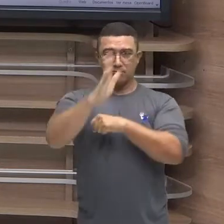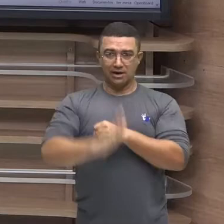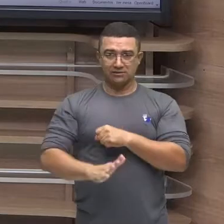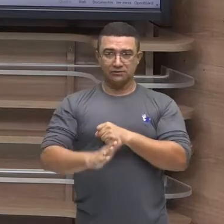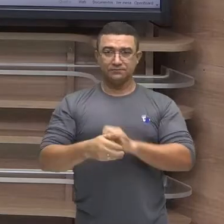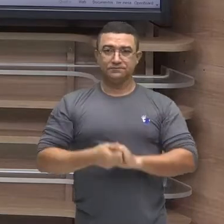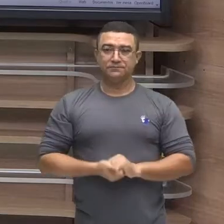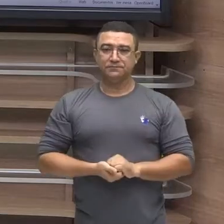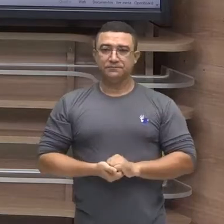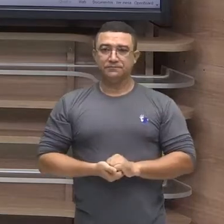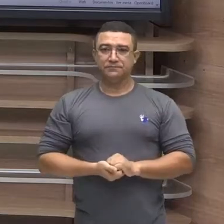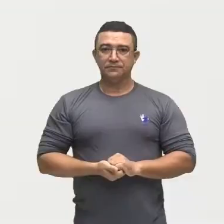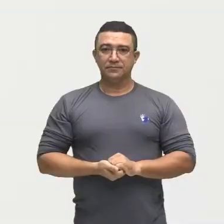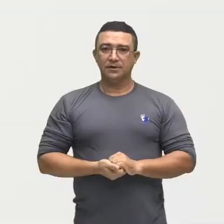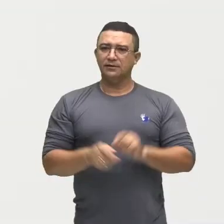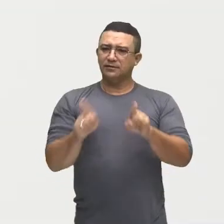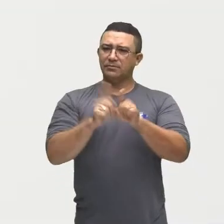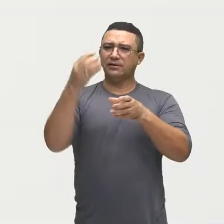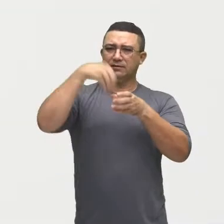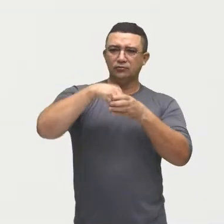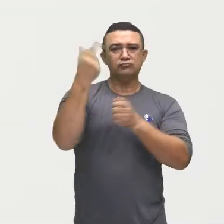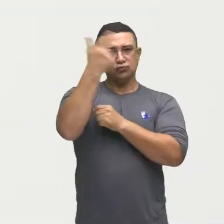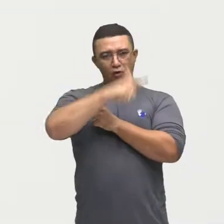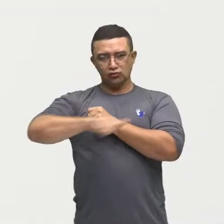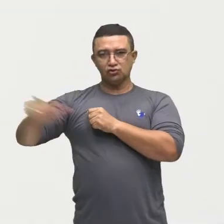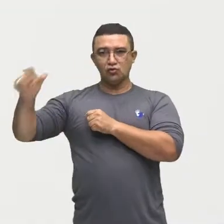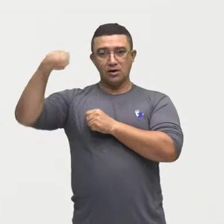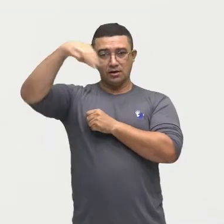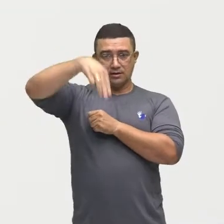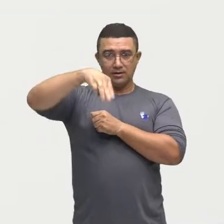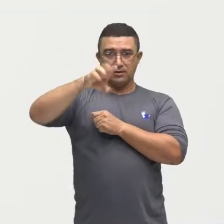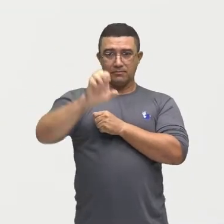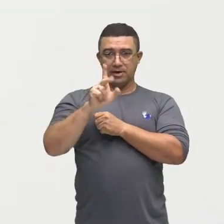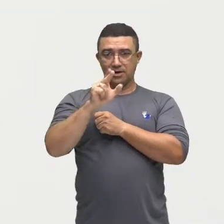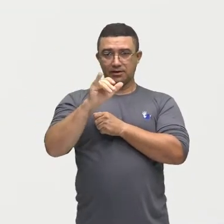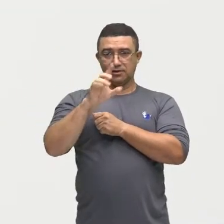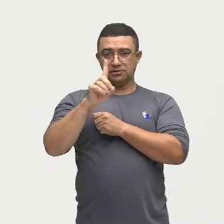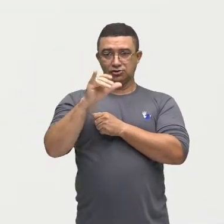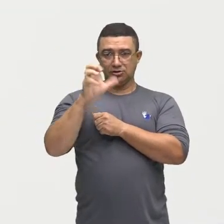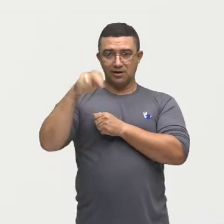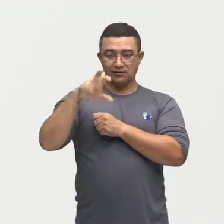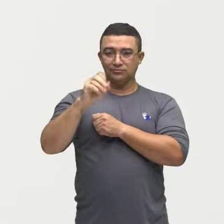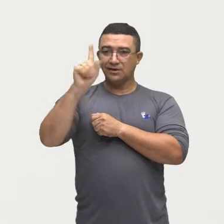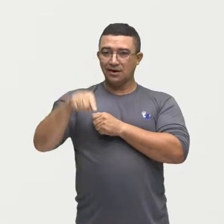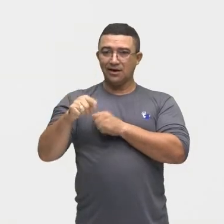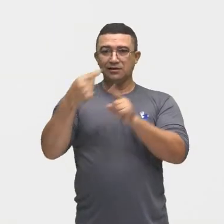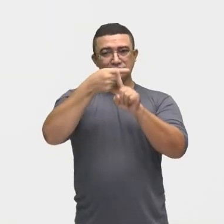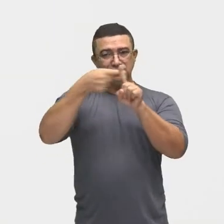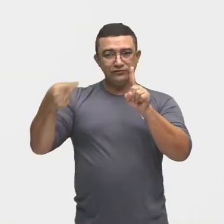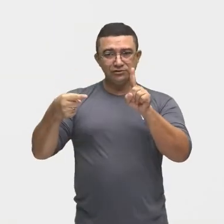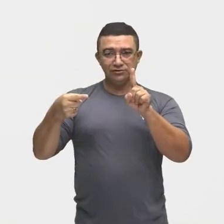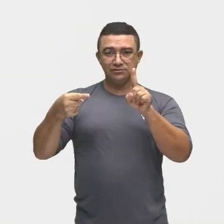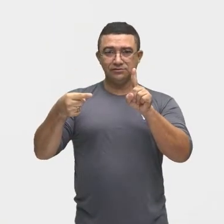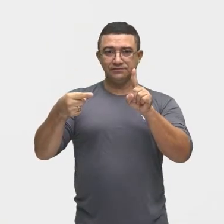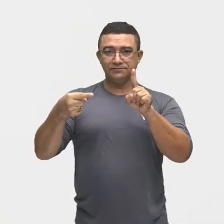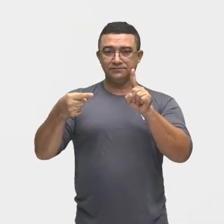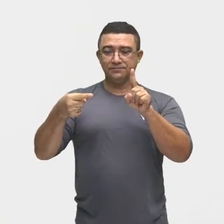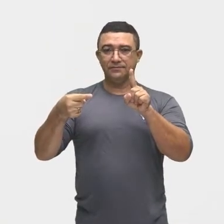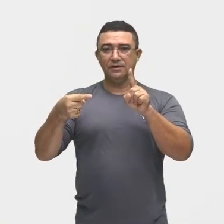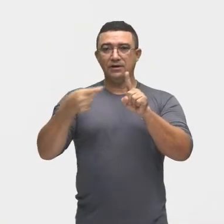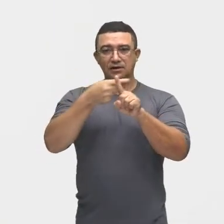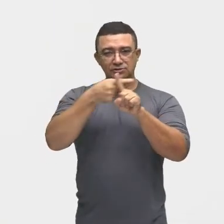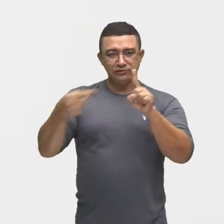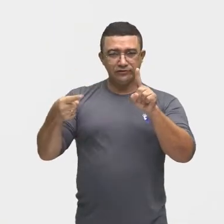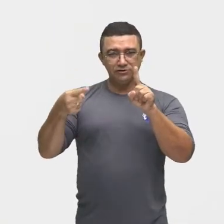frente, ainda nos meridianos, né? A gente tem que esse meridiano, ele vai dividir aí na próxima cartela, ele vai dividir